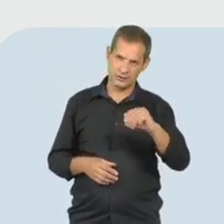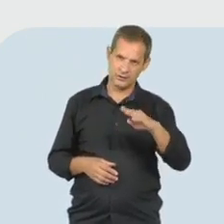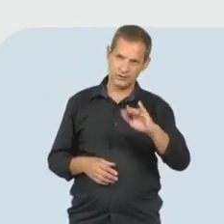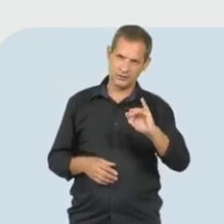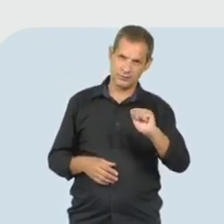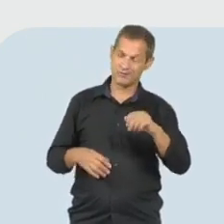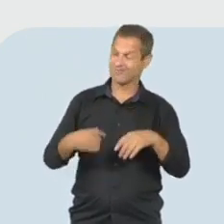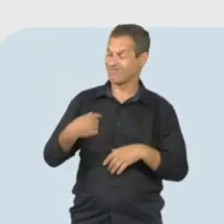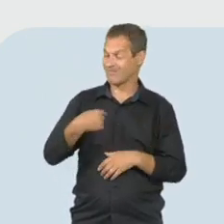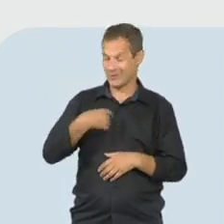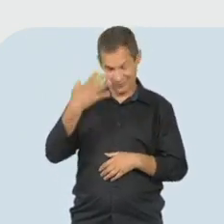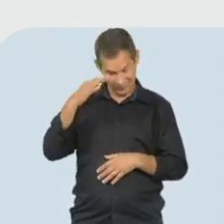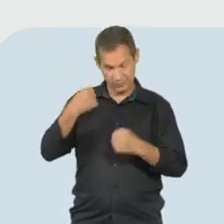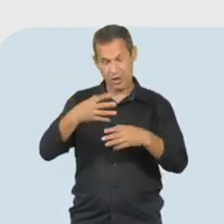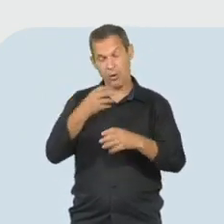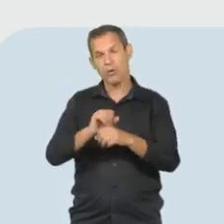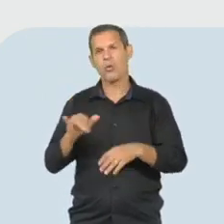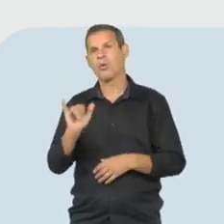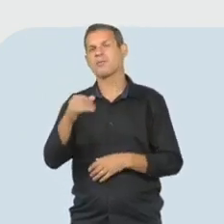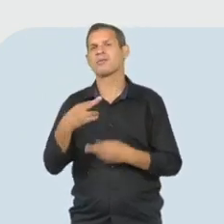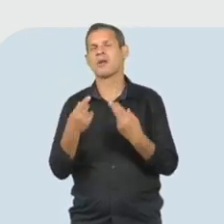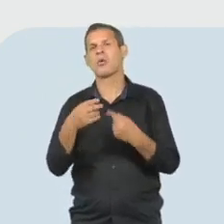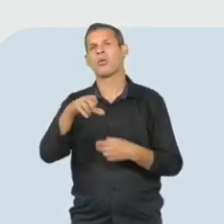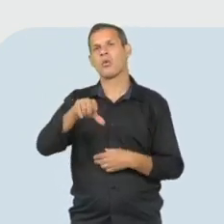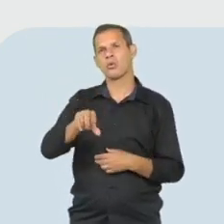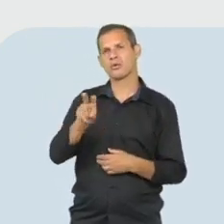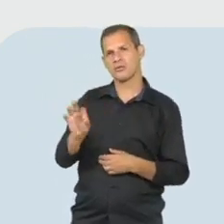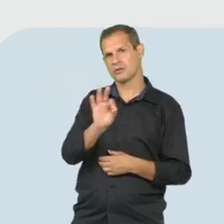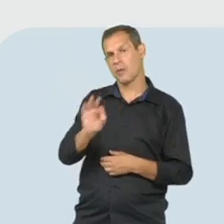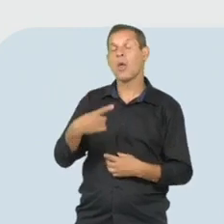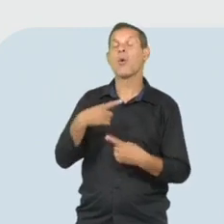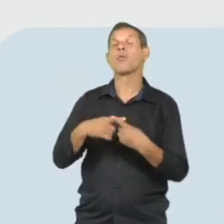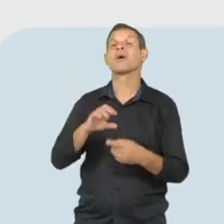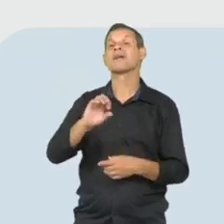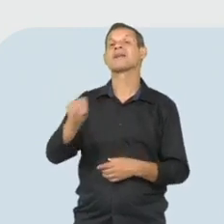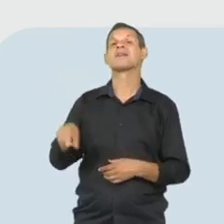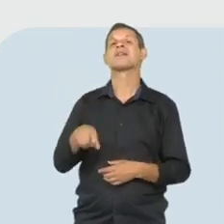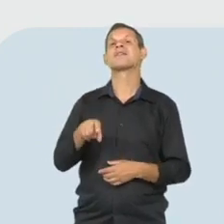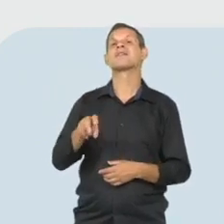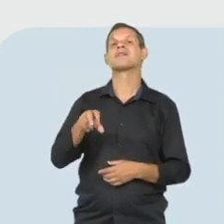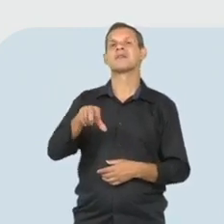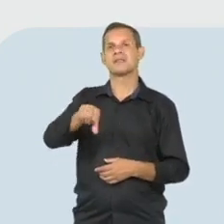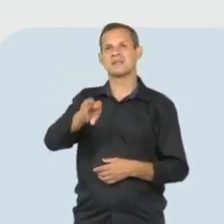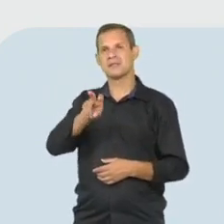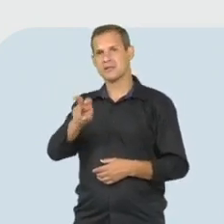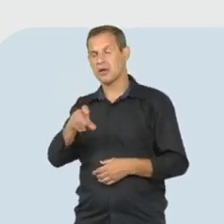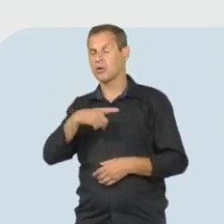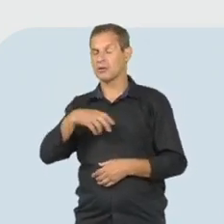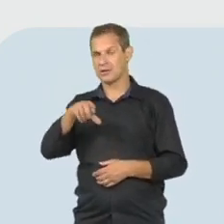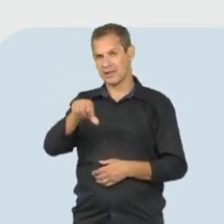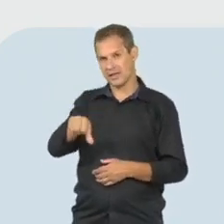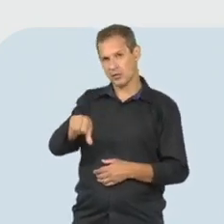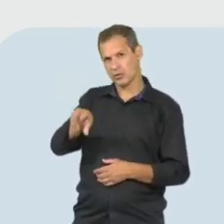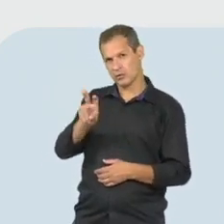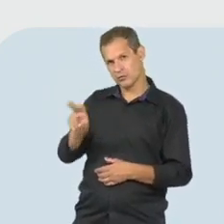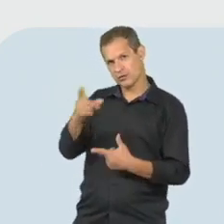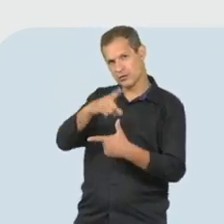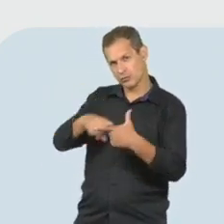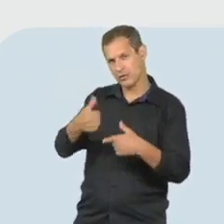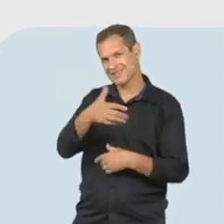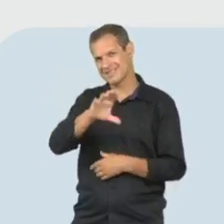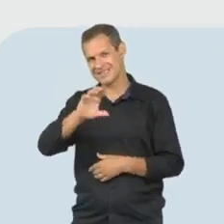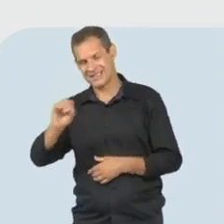calcular. O meu Y é igual a 95%. Por que 0,95? Porque eu tenho que pegar o 95 e dividir